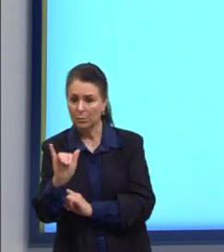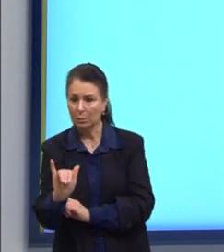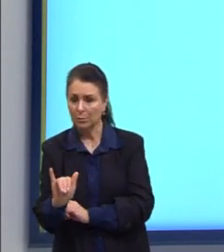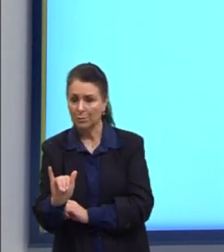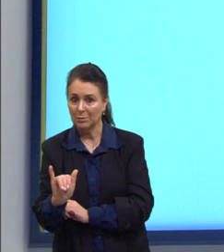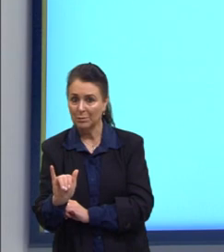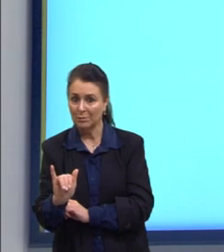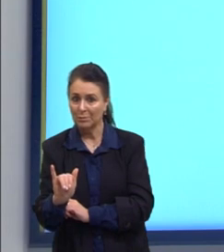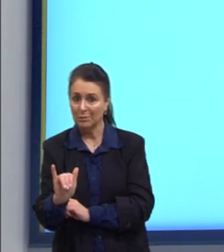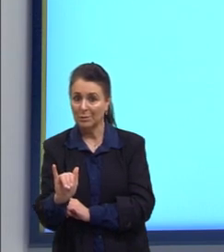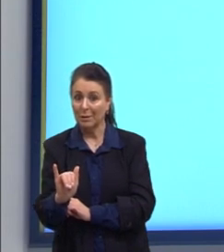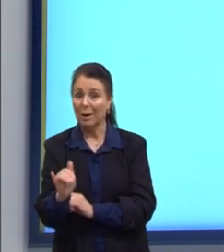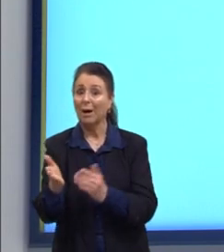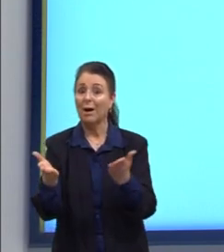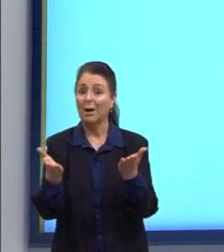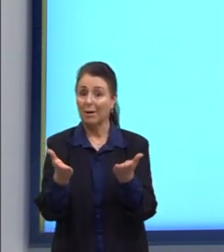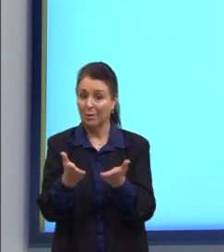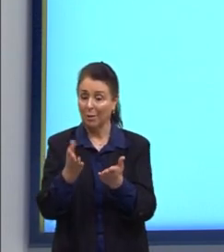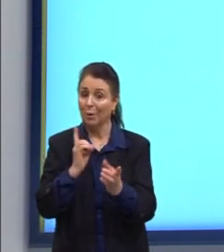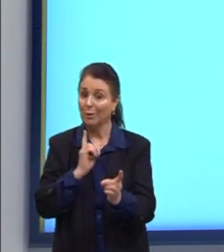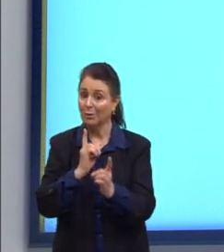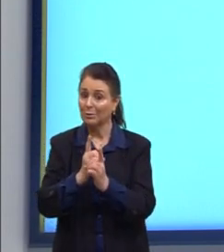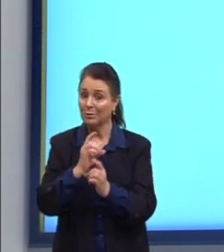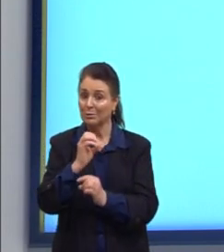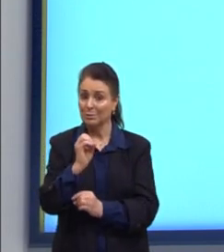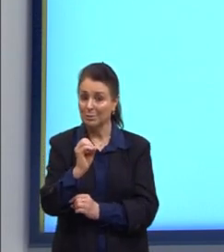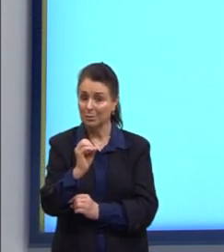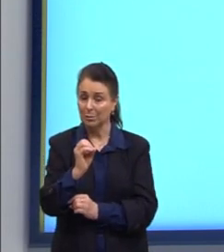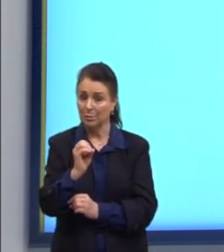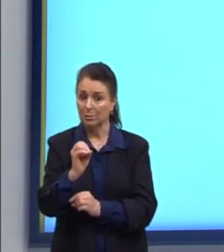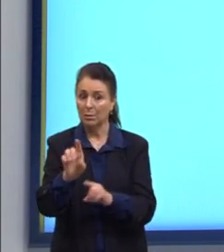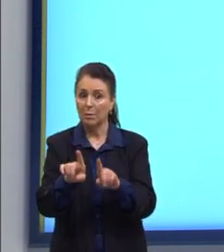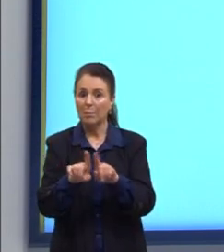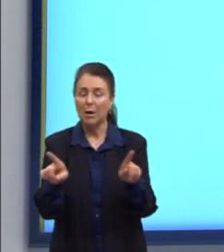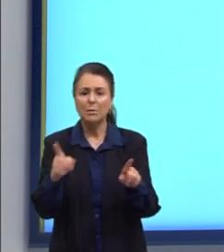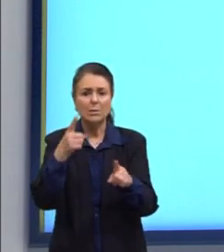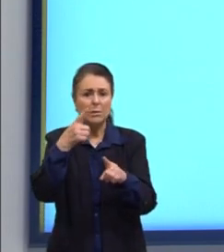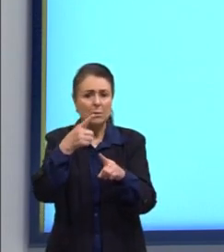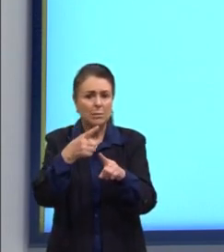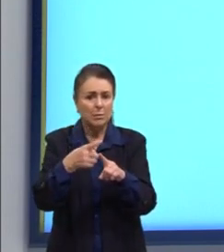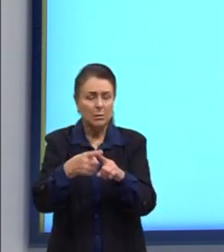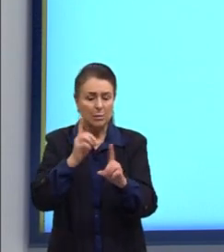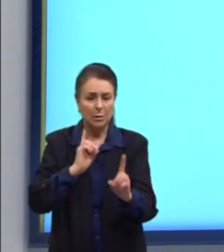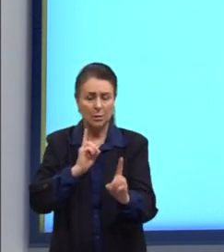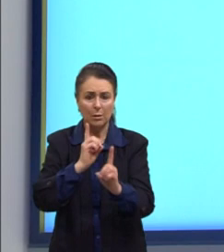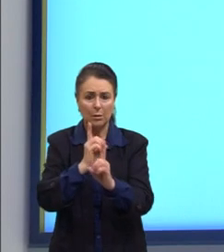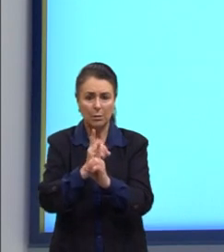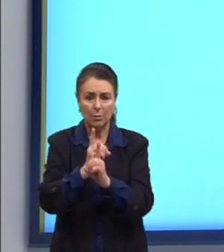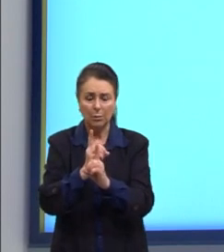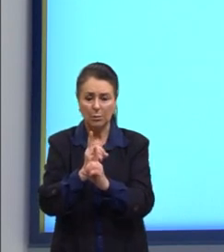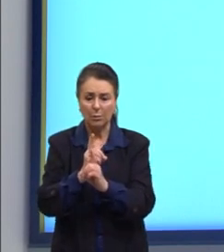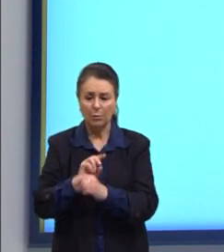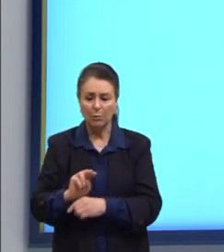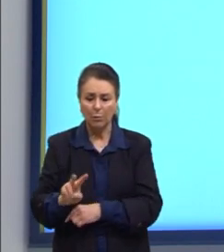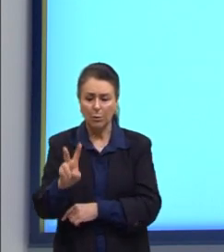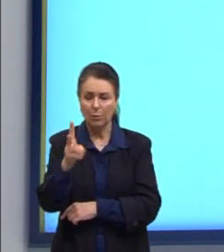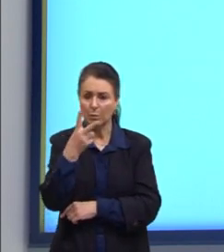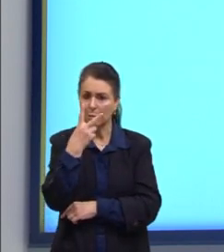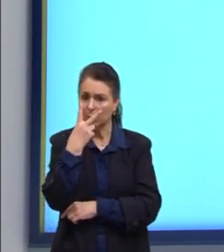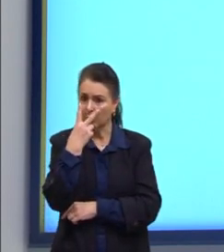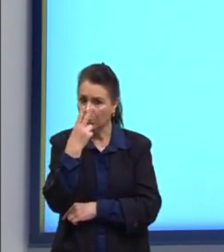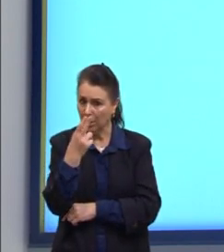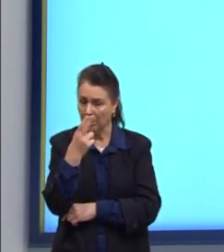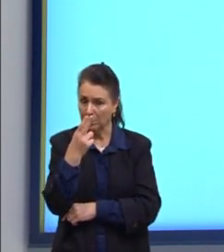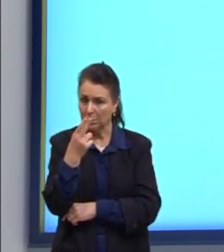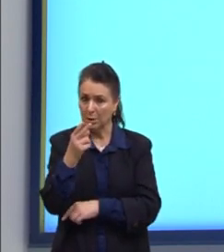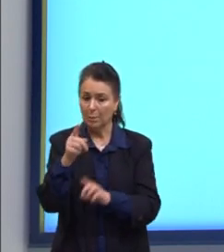chegaria no zero que eu busco só que quando a gente fala em multiplicar né para chegar lá nos mesmos valores com sinais